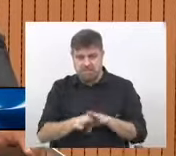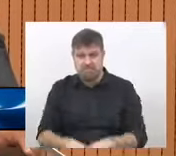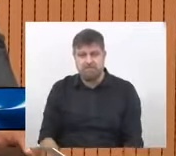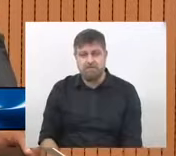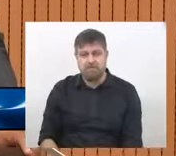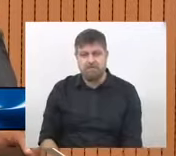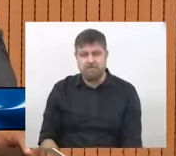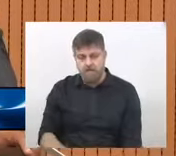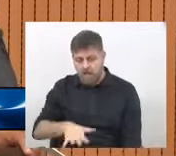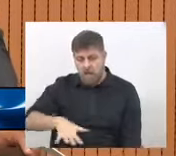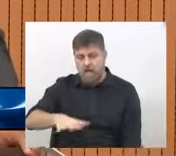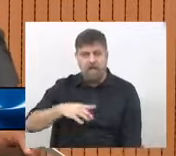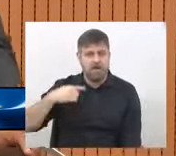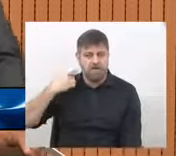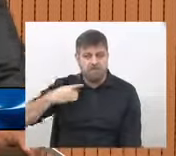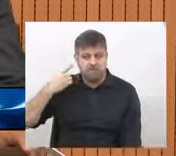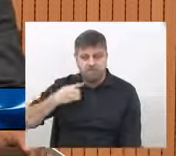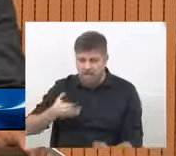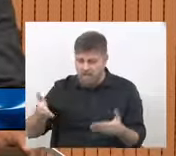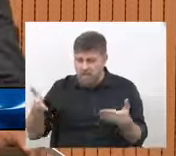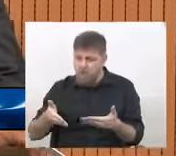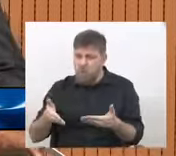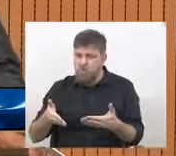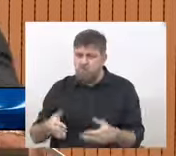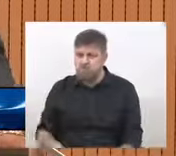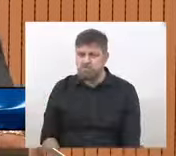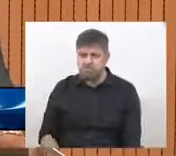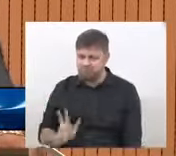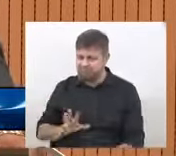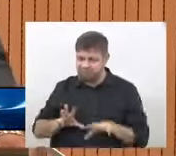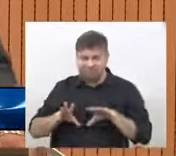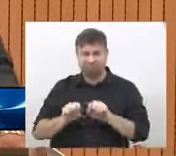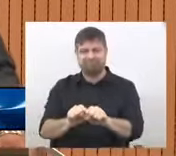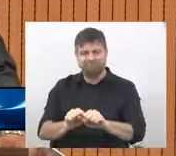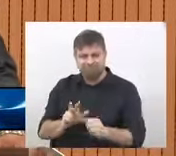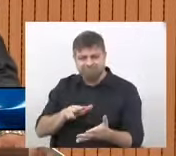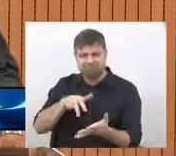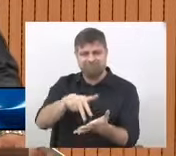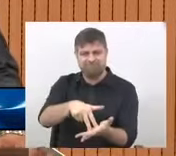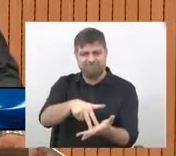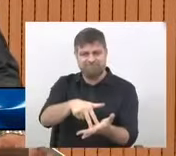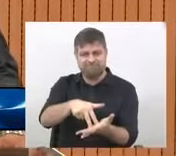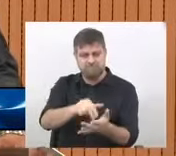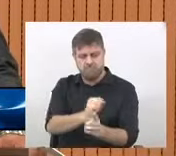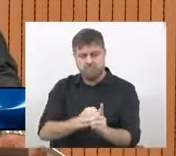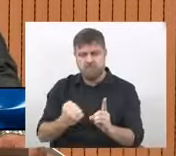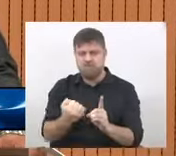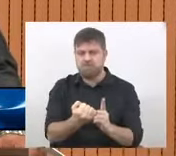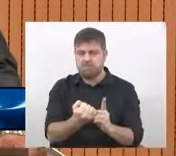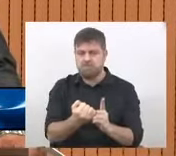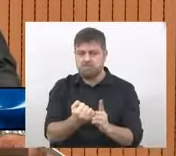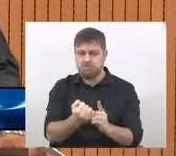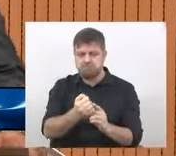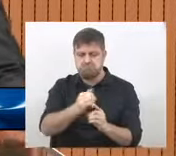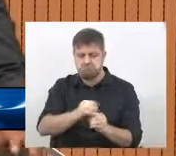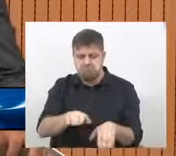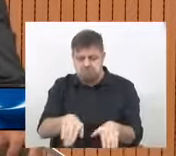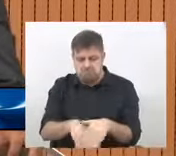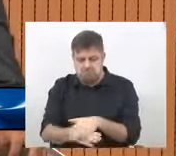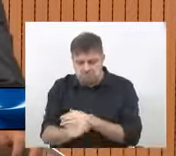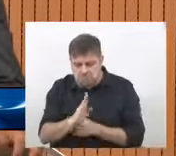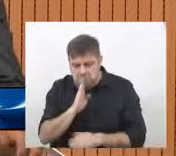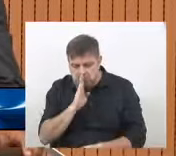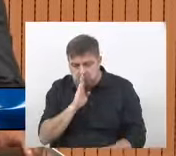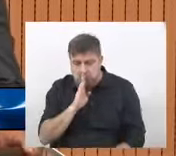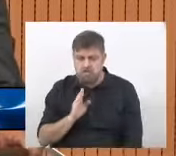a advocacia não está sabendo hoje ocupar o seu lugar na sociedade. É muito importante que